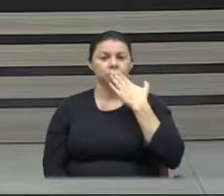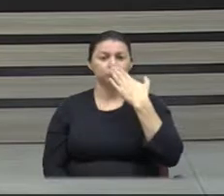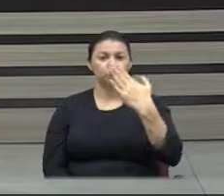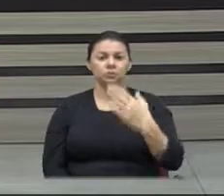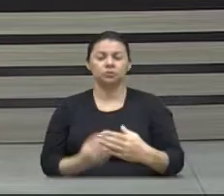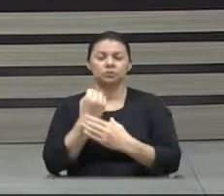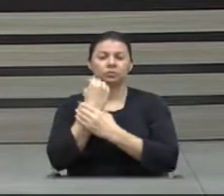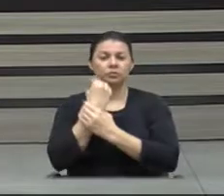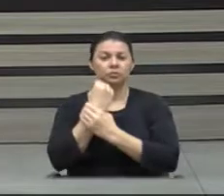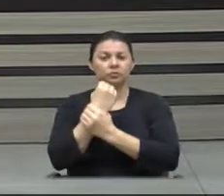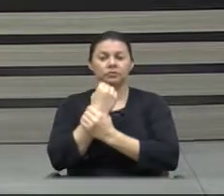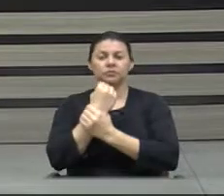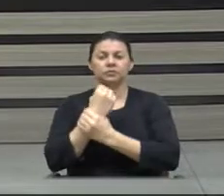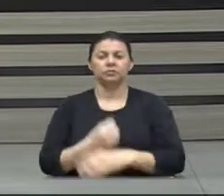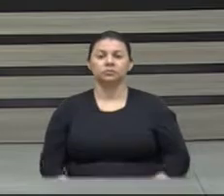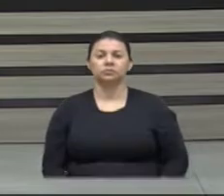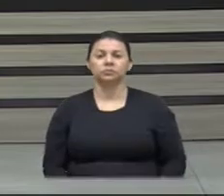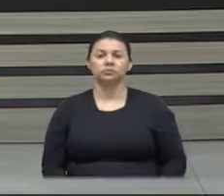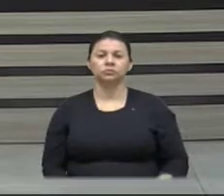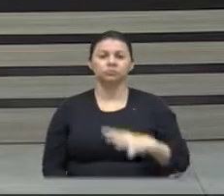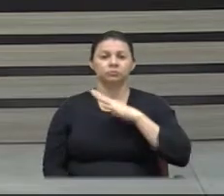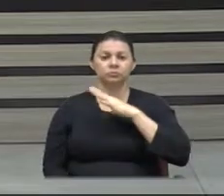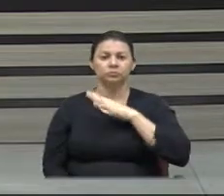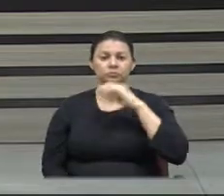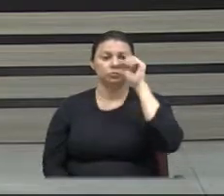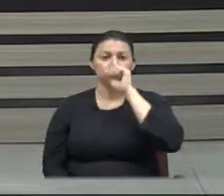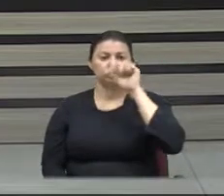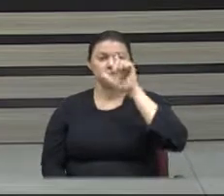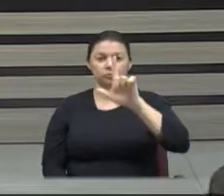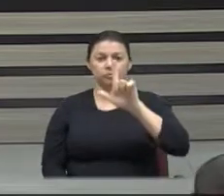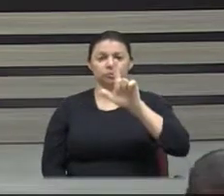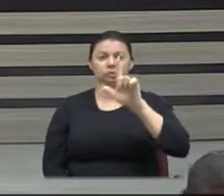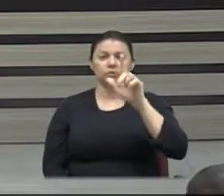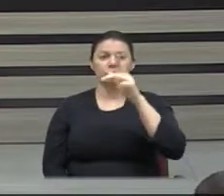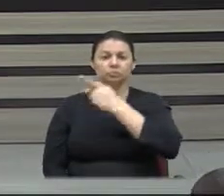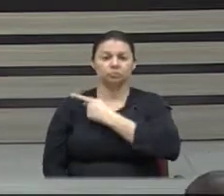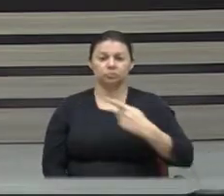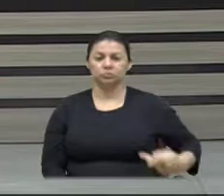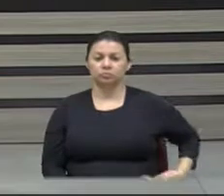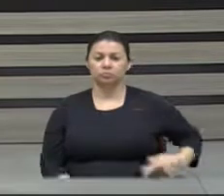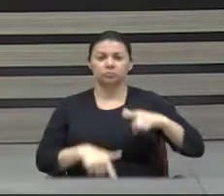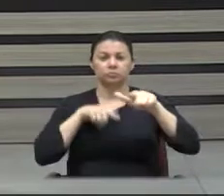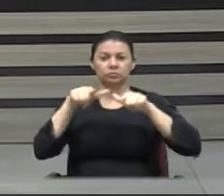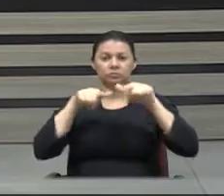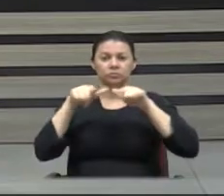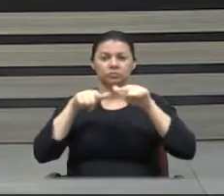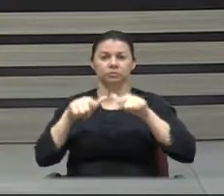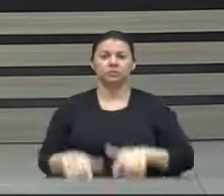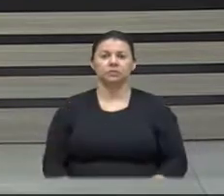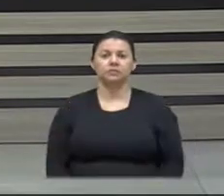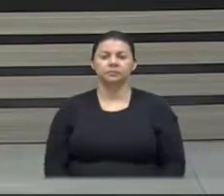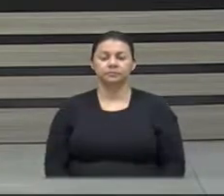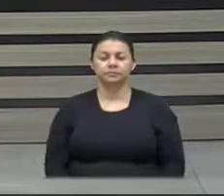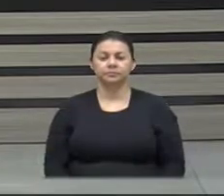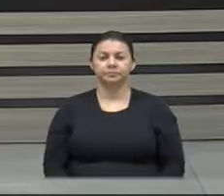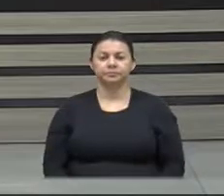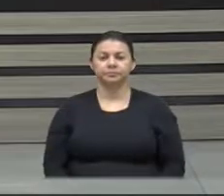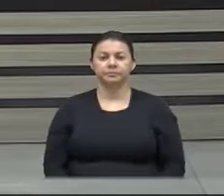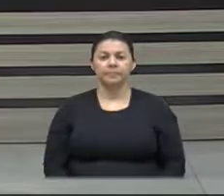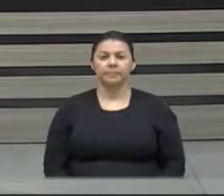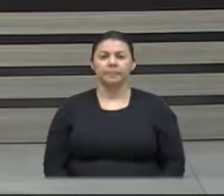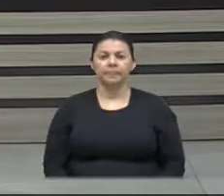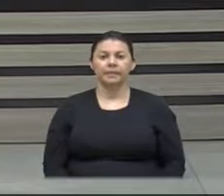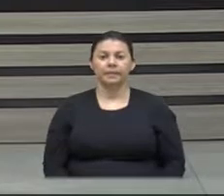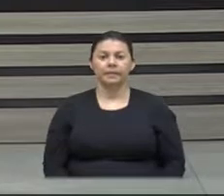dá outras providências constante do item 3 a ordem do dia e hoje a fim de que